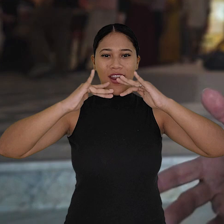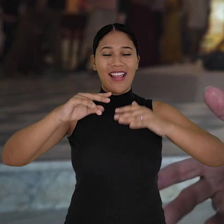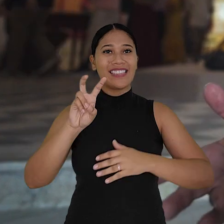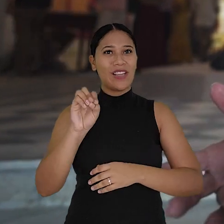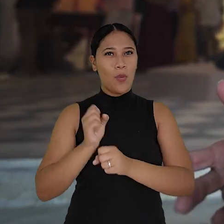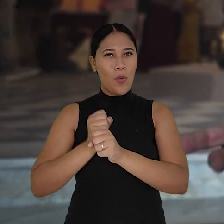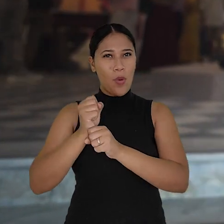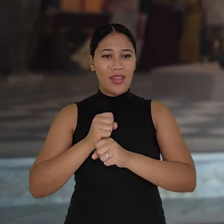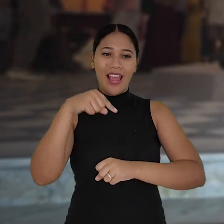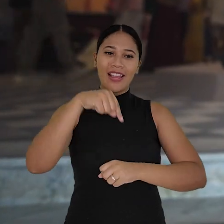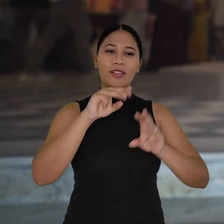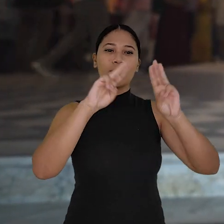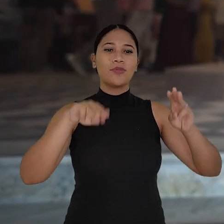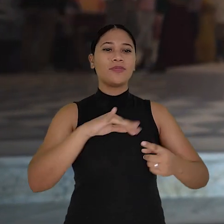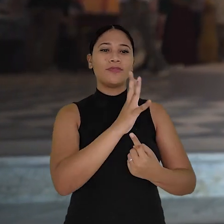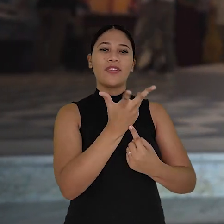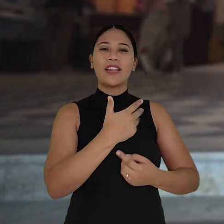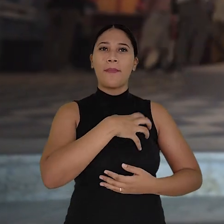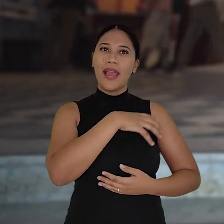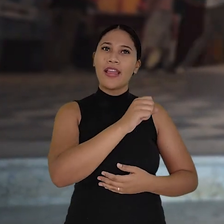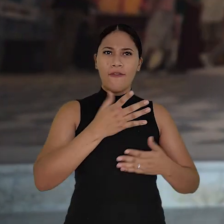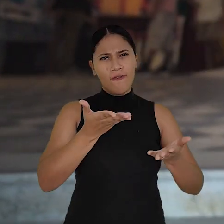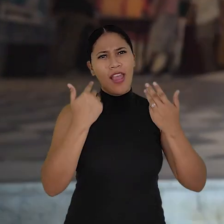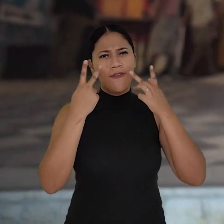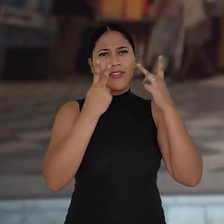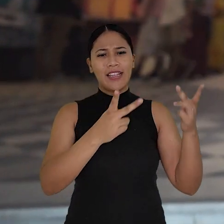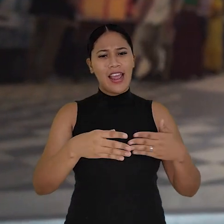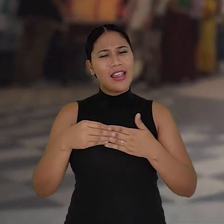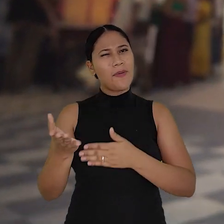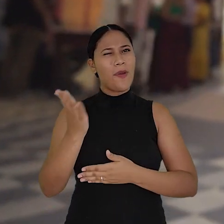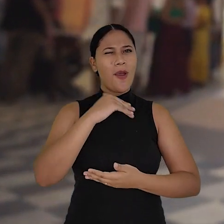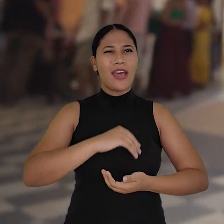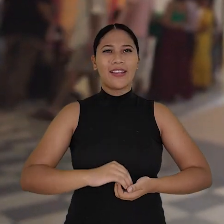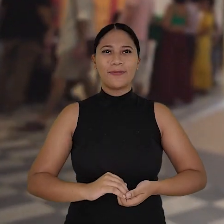Arte da Bahia. Vamos fazer uma visita guiada? Bora?